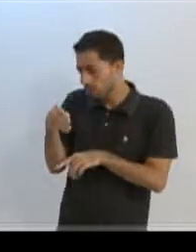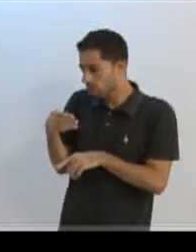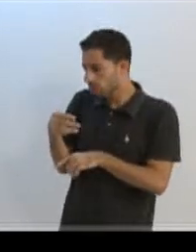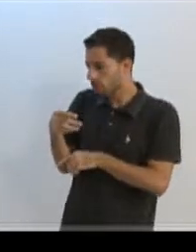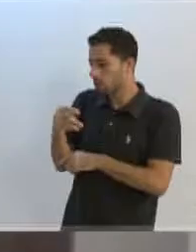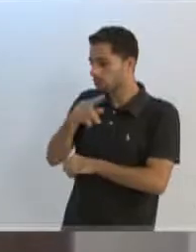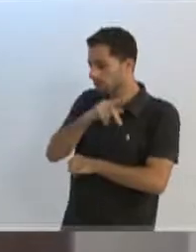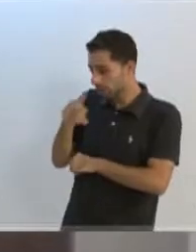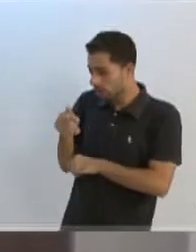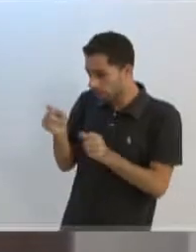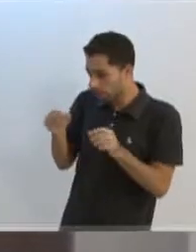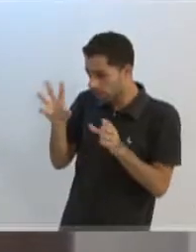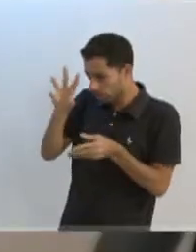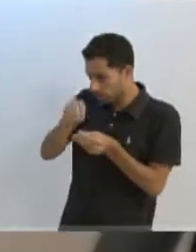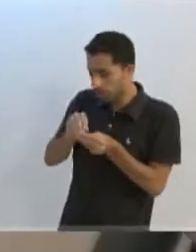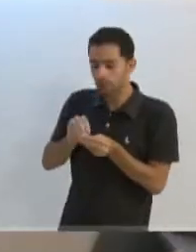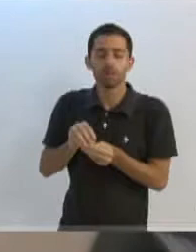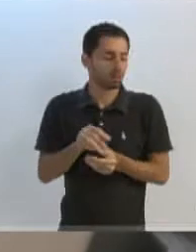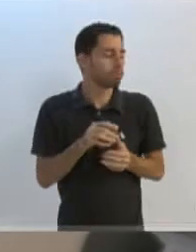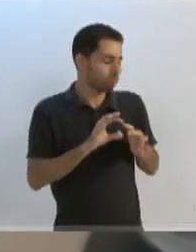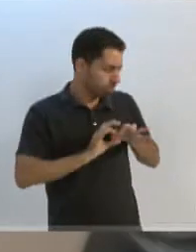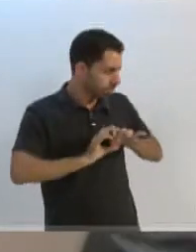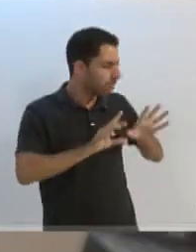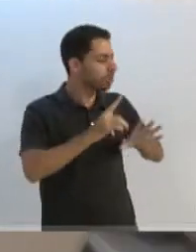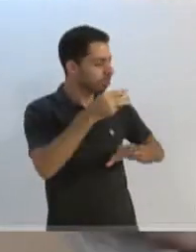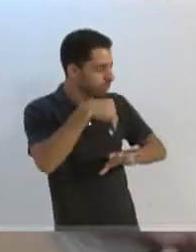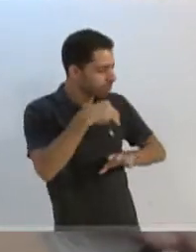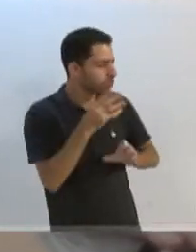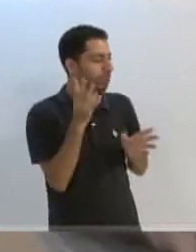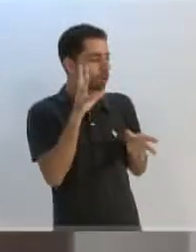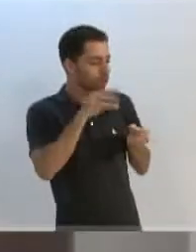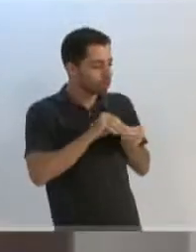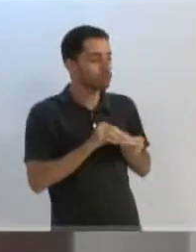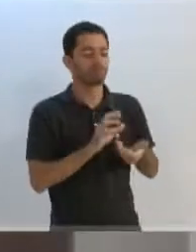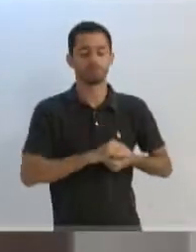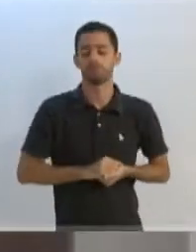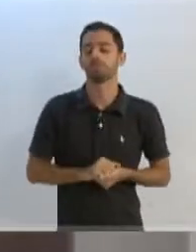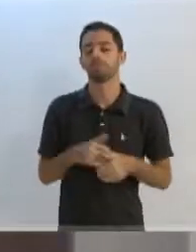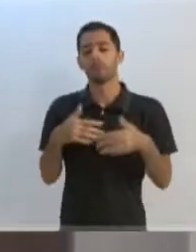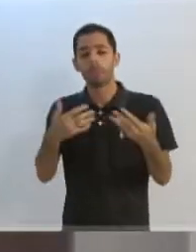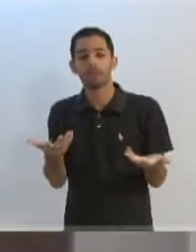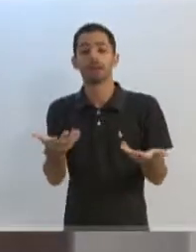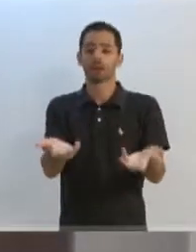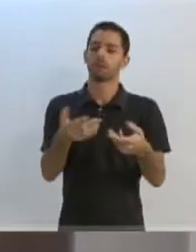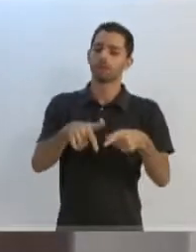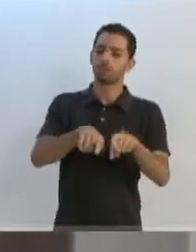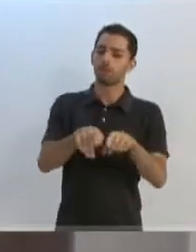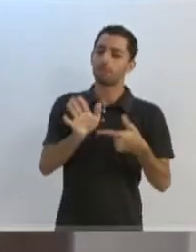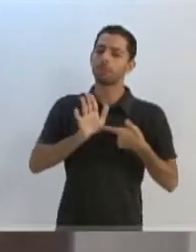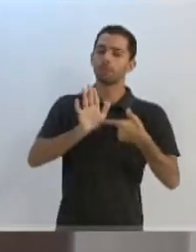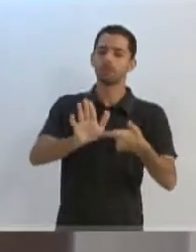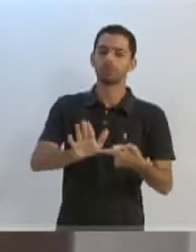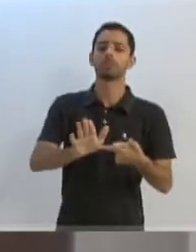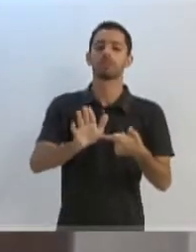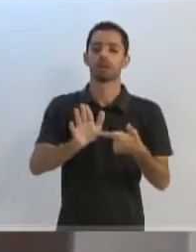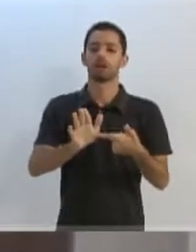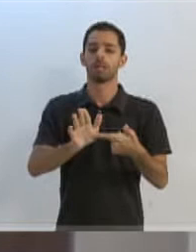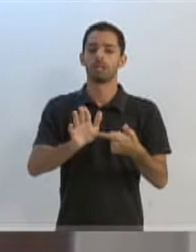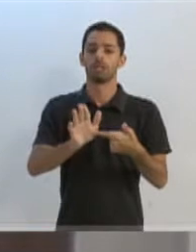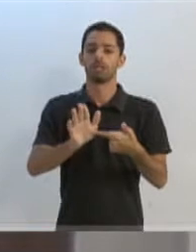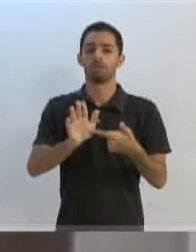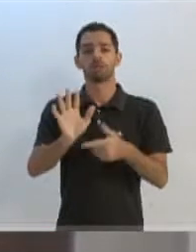mim concluiu mais um minuto e legado adriano para concluir seu pronunciamento é claro que mostrar a situação com a a